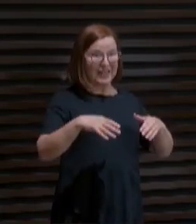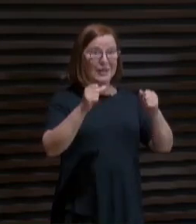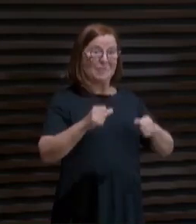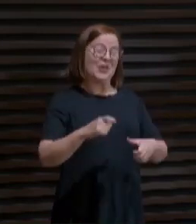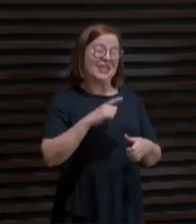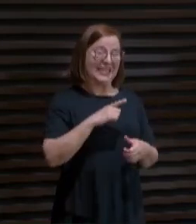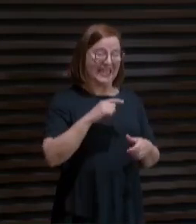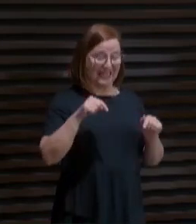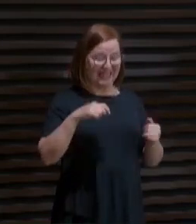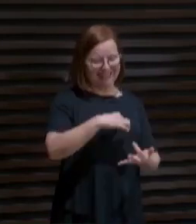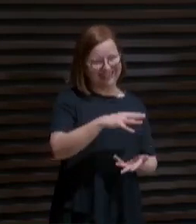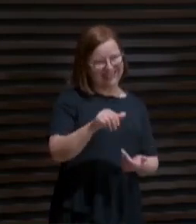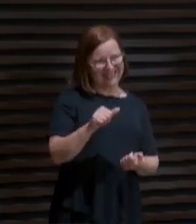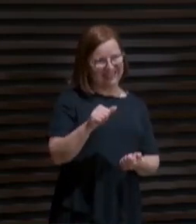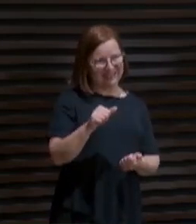terra